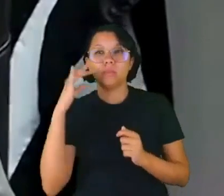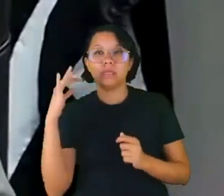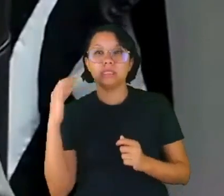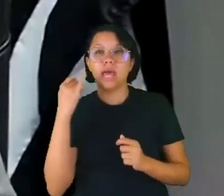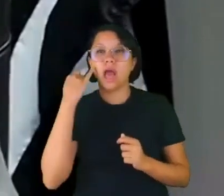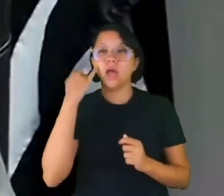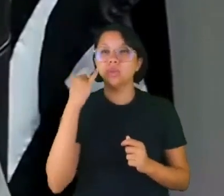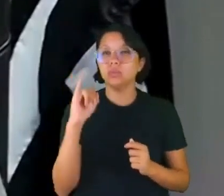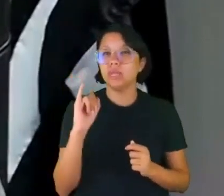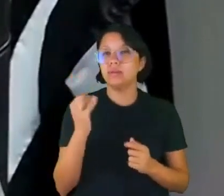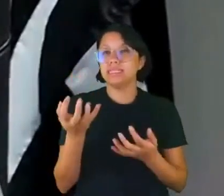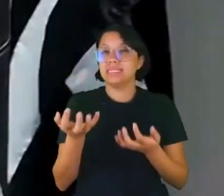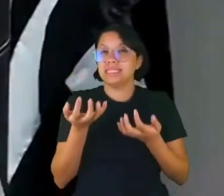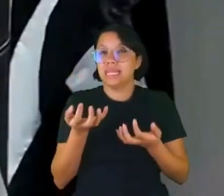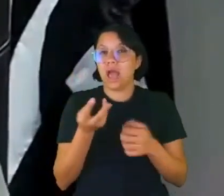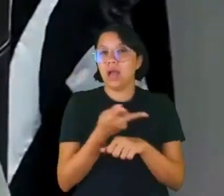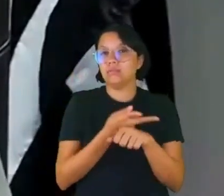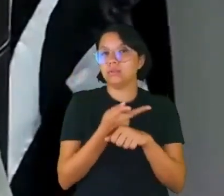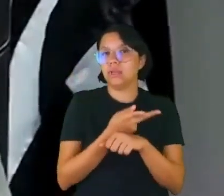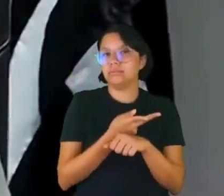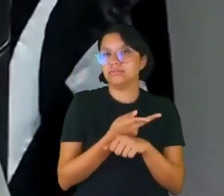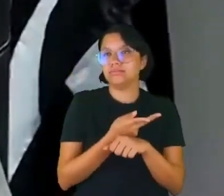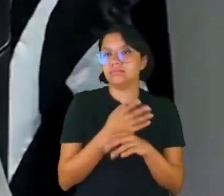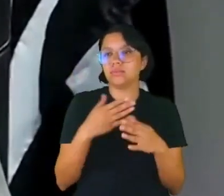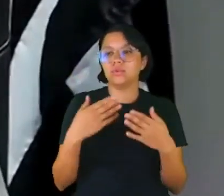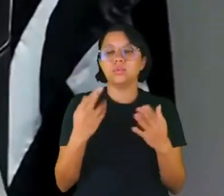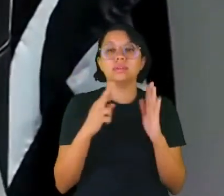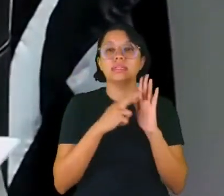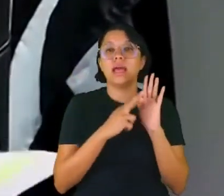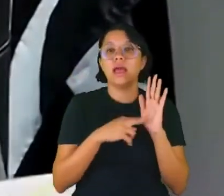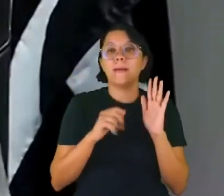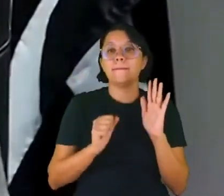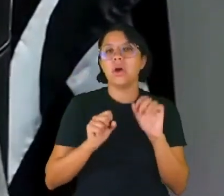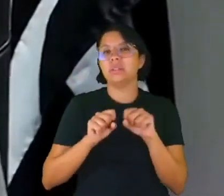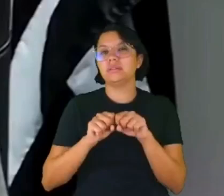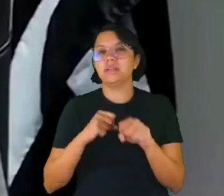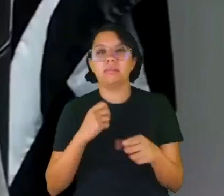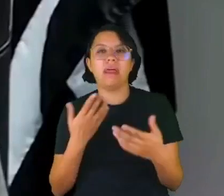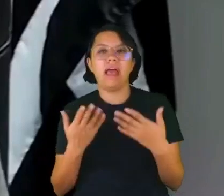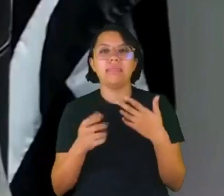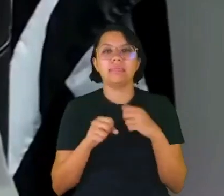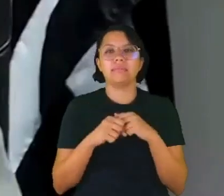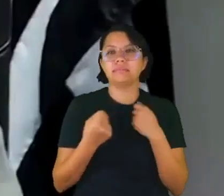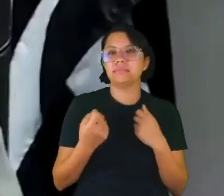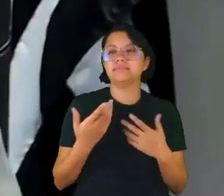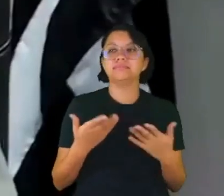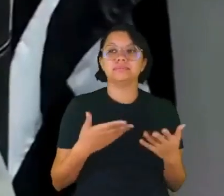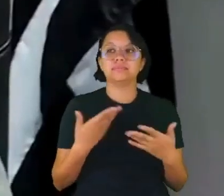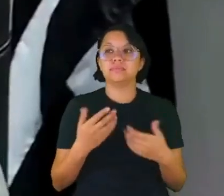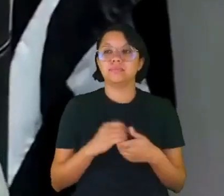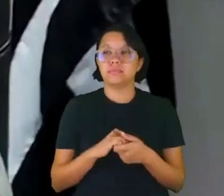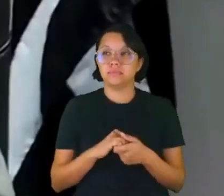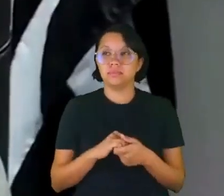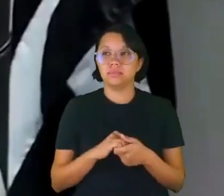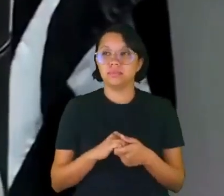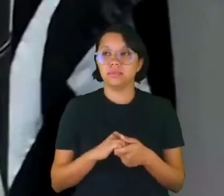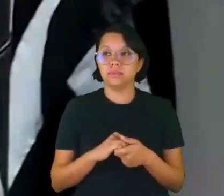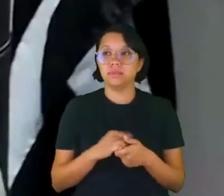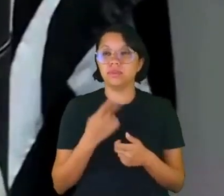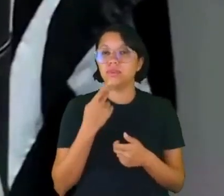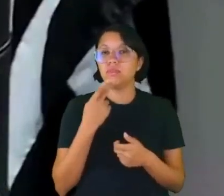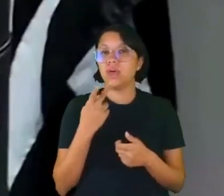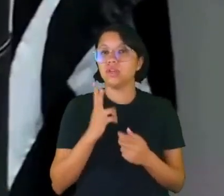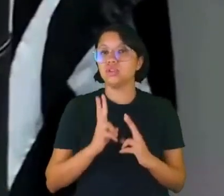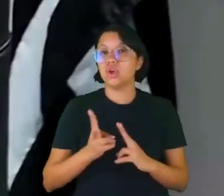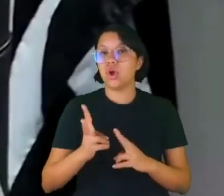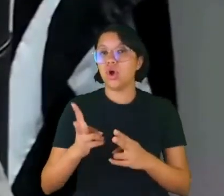do ideal, que se quer buscar, quando as regras podem ser quebradas. Garcia Medina fala de manter